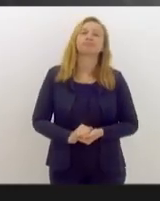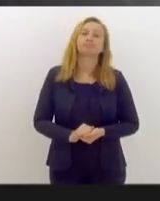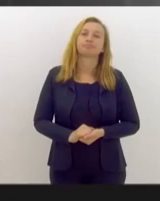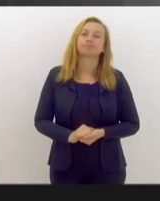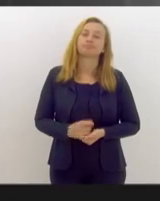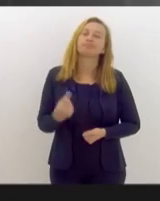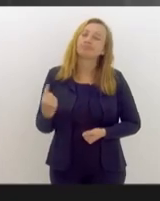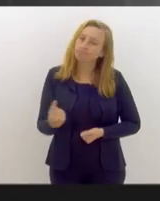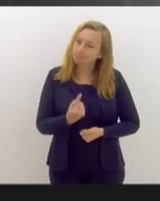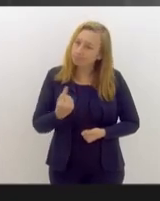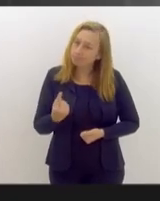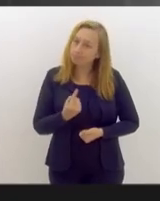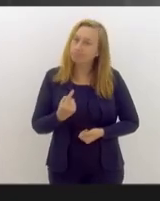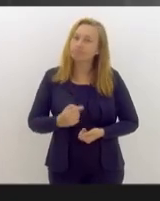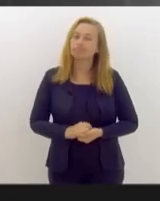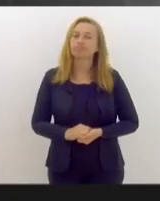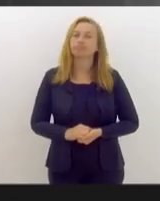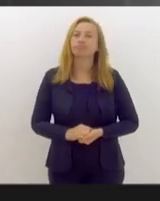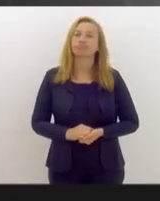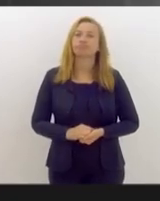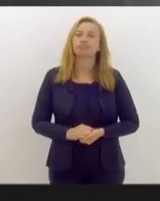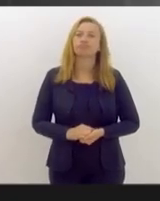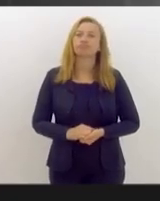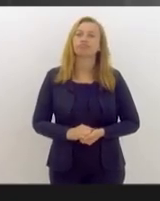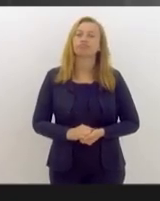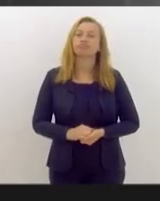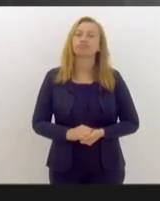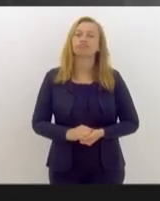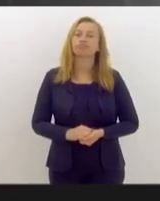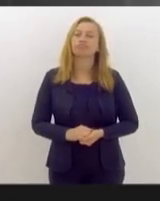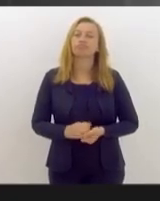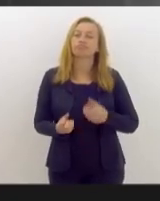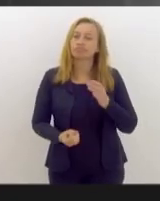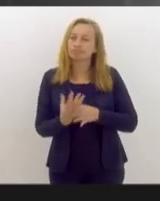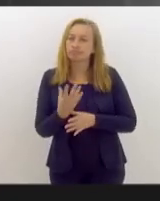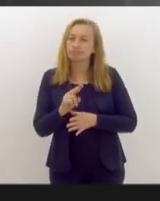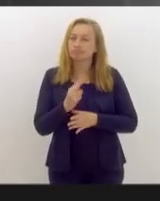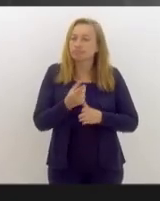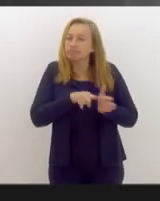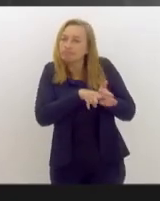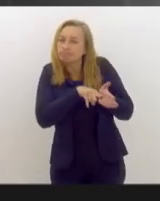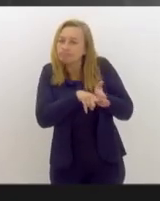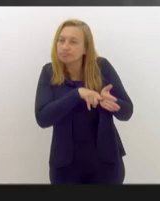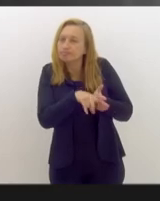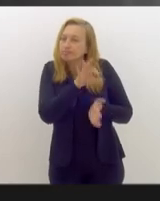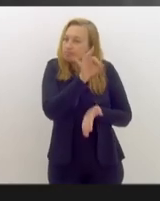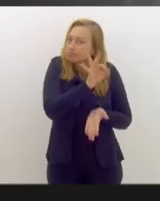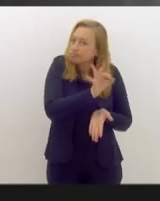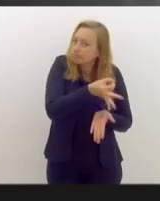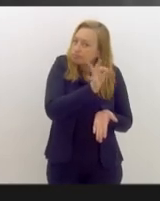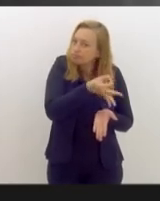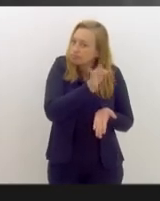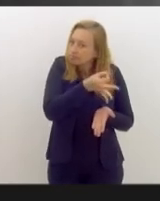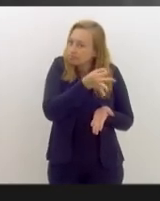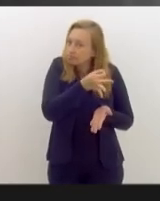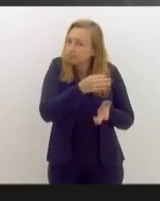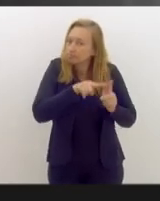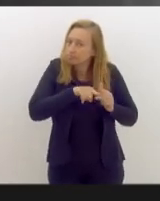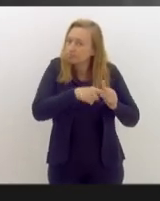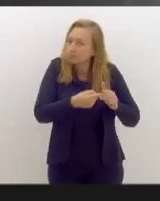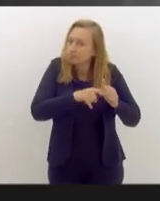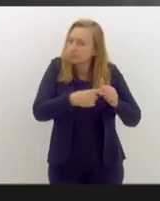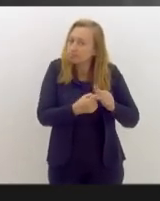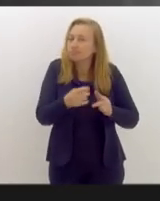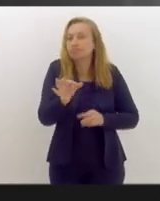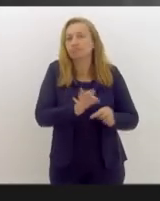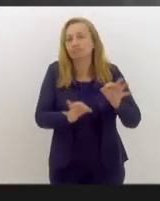cabe a nós construirmos, na verdade não construímos, verificar o que necessário for ainda de fazer de ajuste no